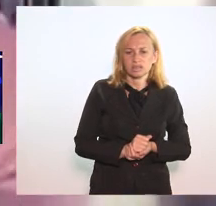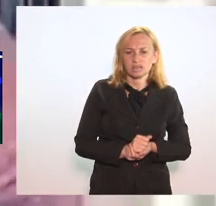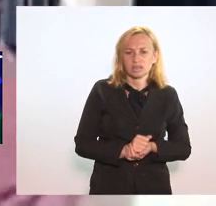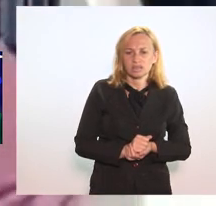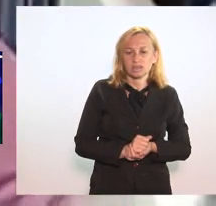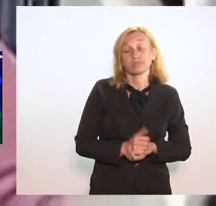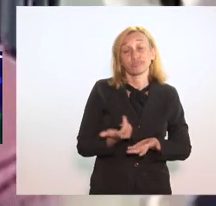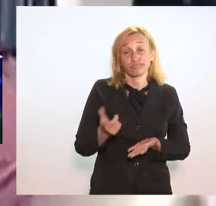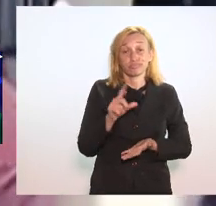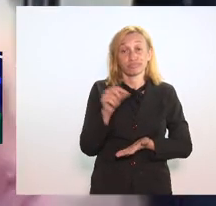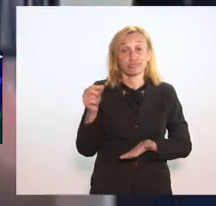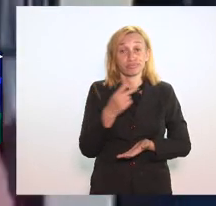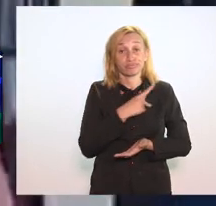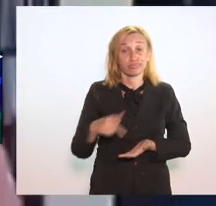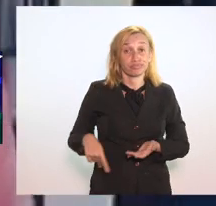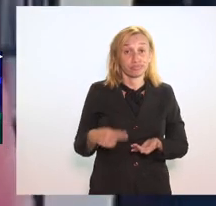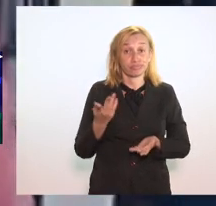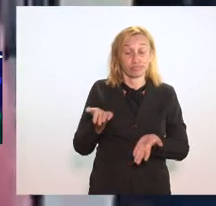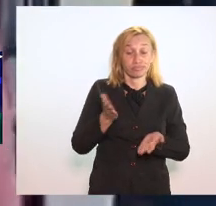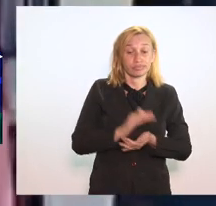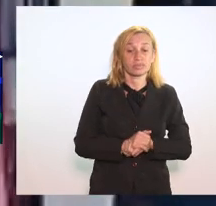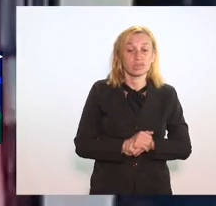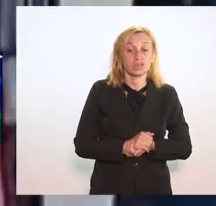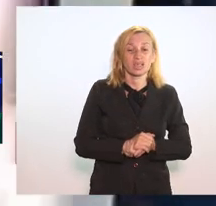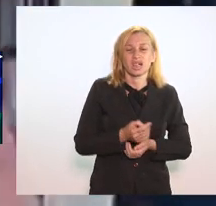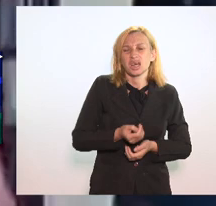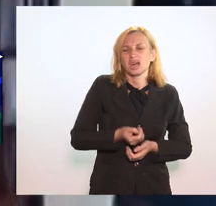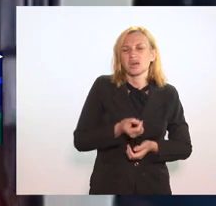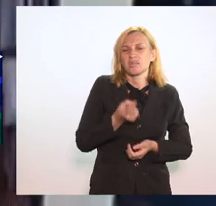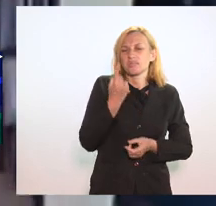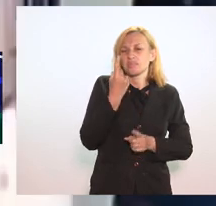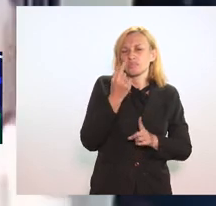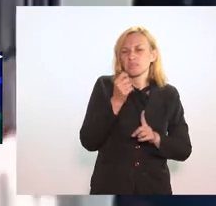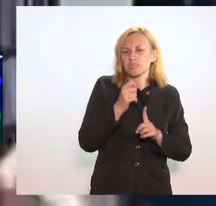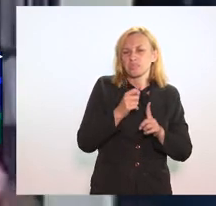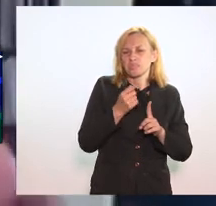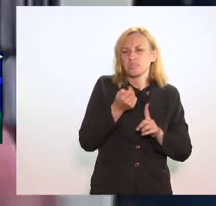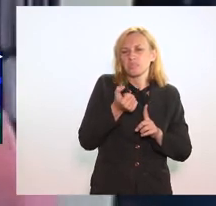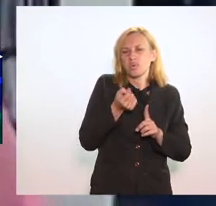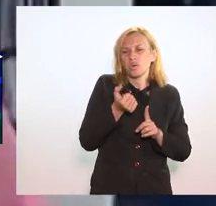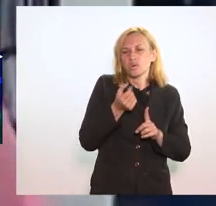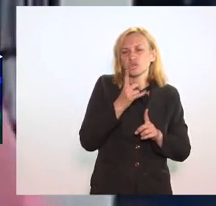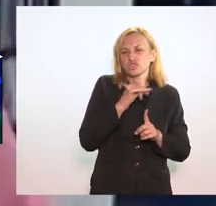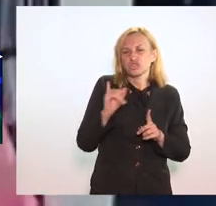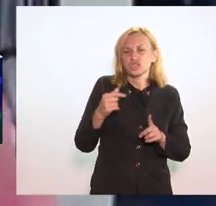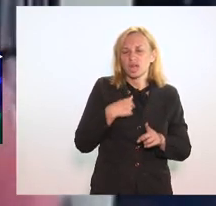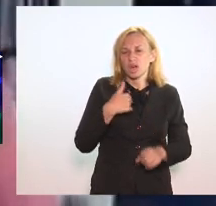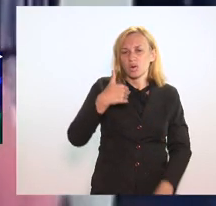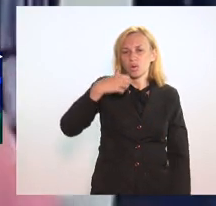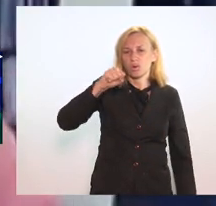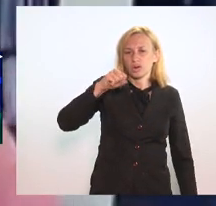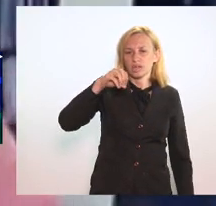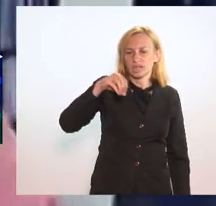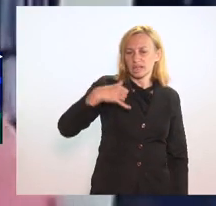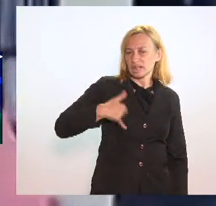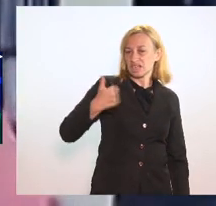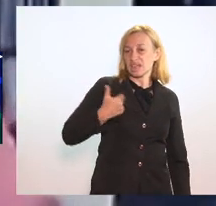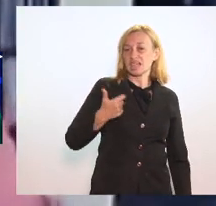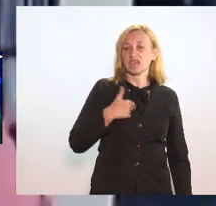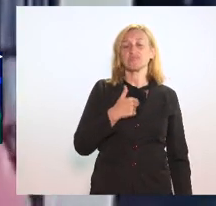tempo também diz que tem né Daqui a menos de um mês daqui a poucos dias eu vou fazer 80 anos